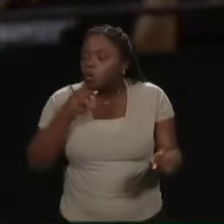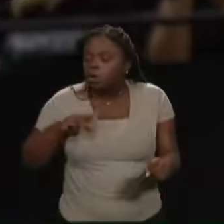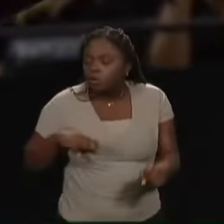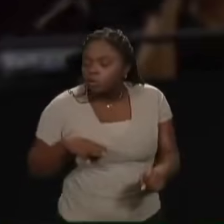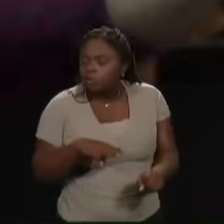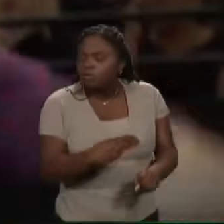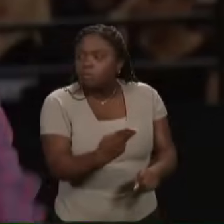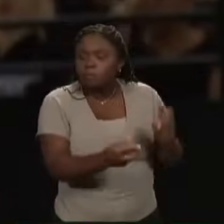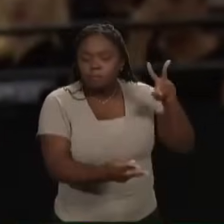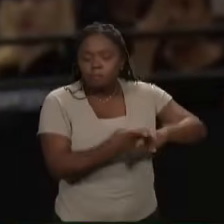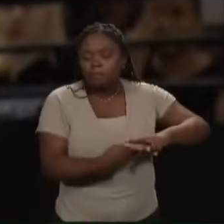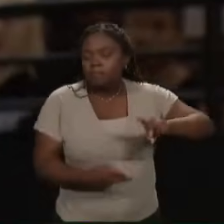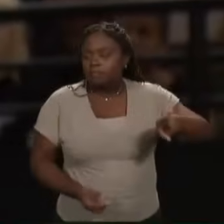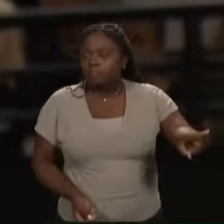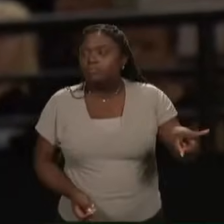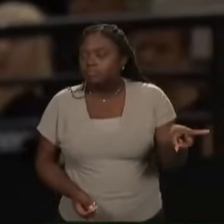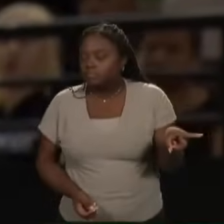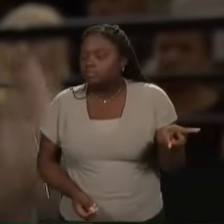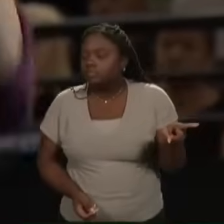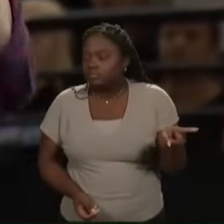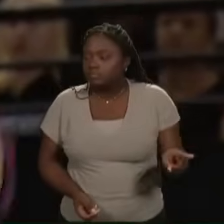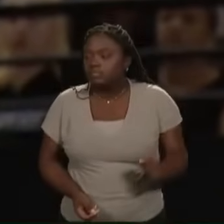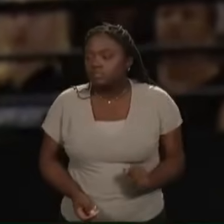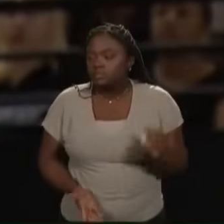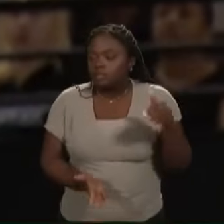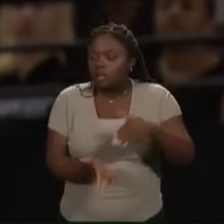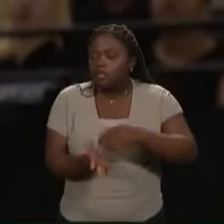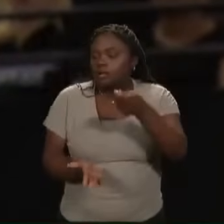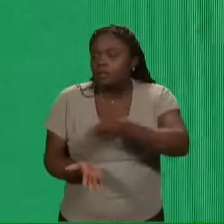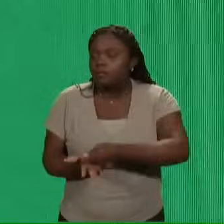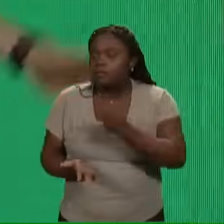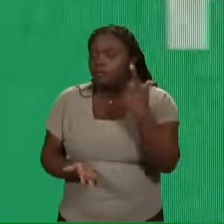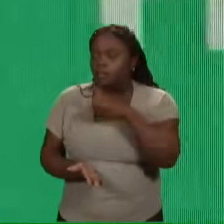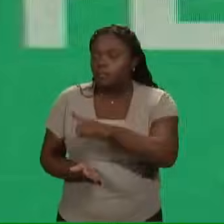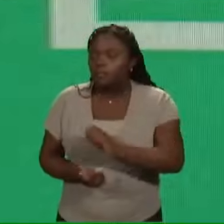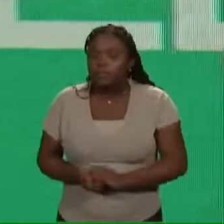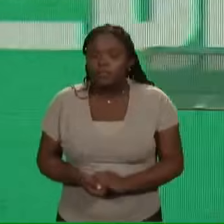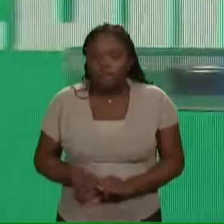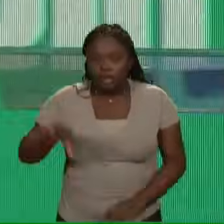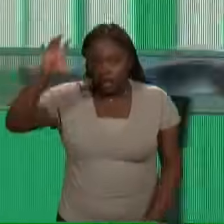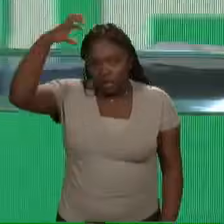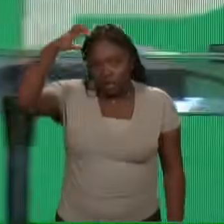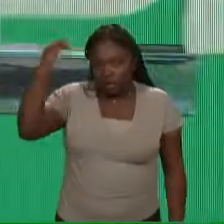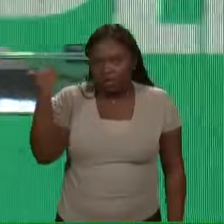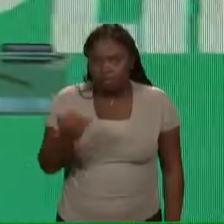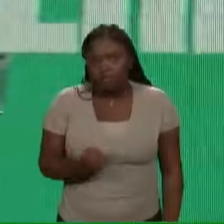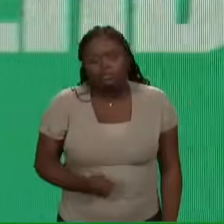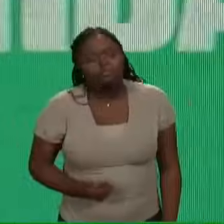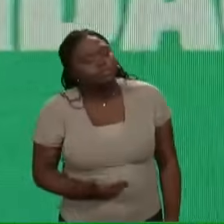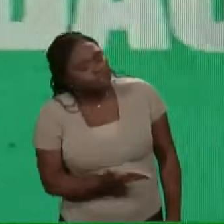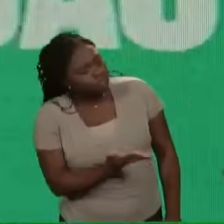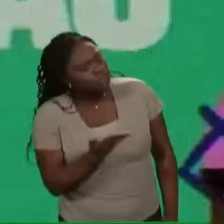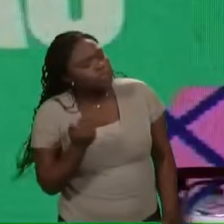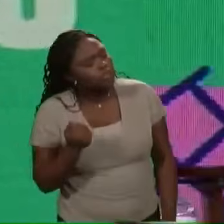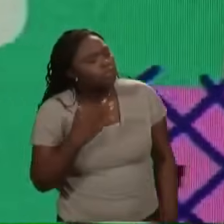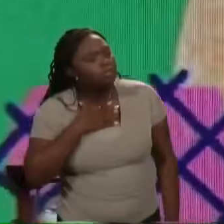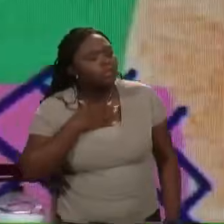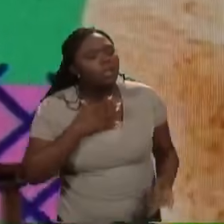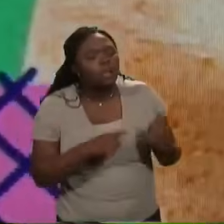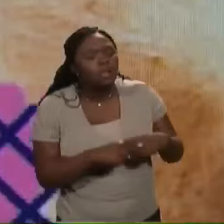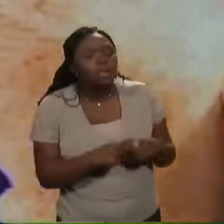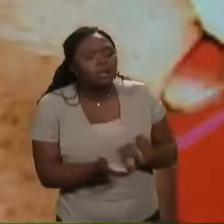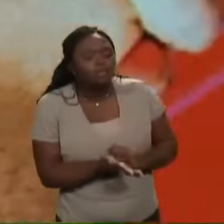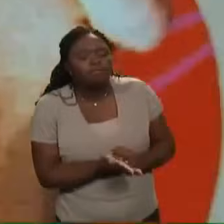e pôs na cadeia até o cara pagar. O rei falou: traz ele aqui por gentileza, faz esse favor para mim que minha mão está